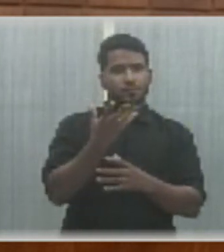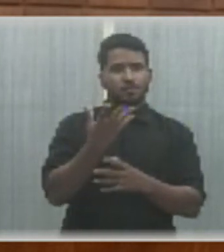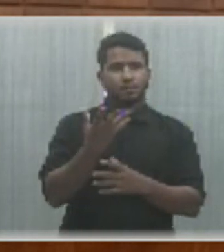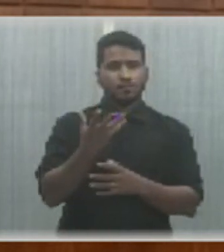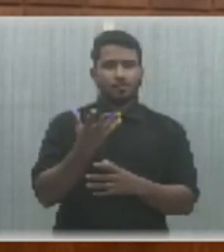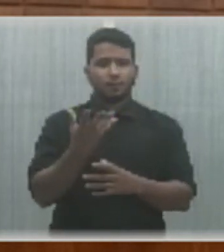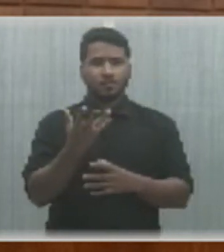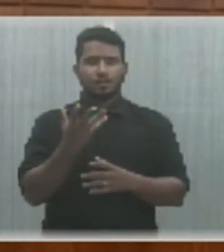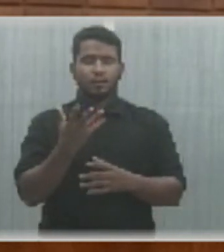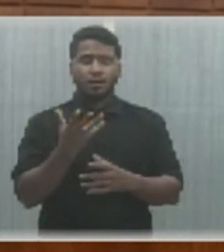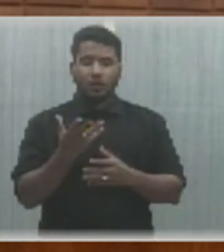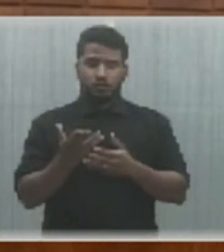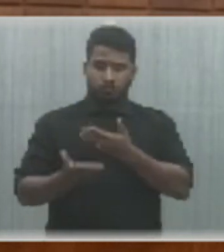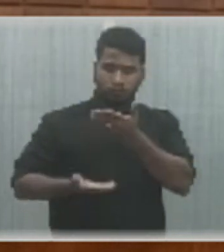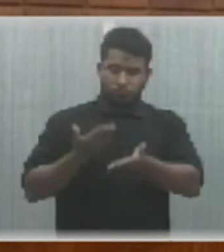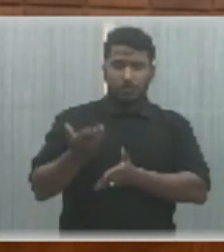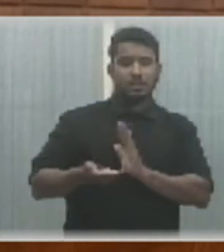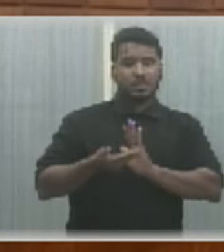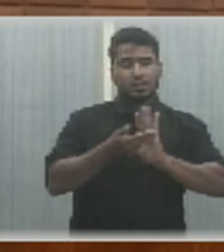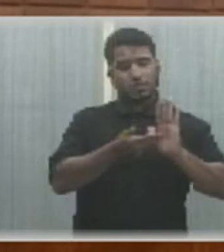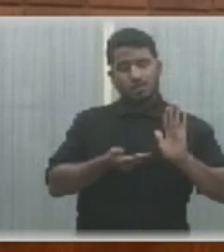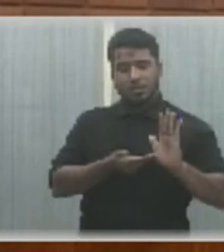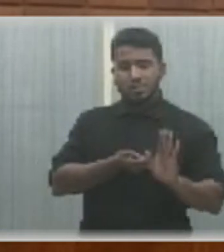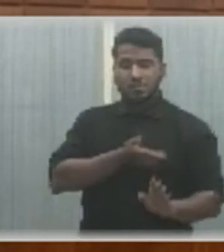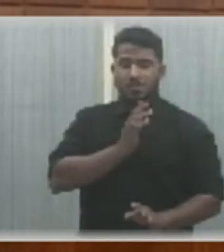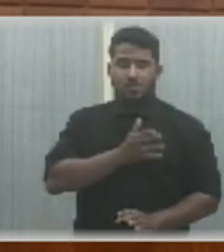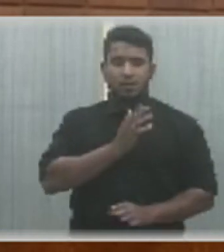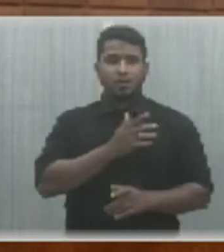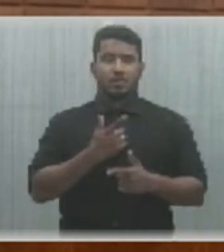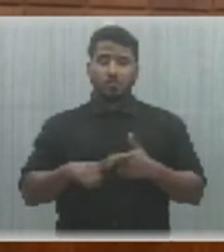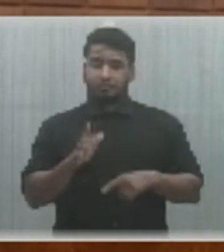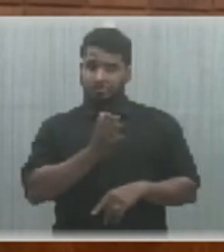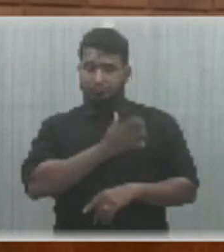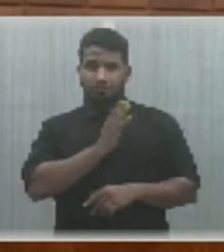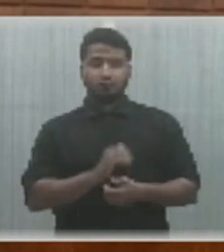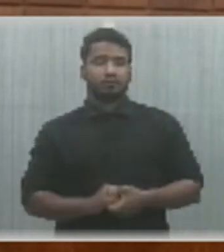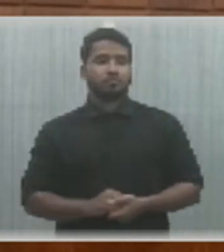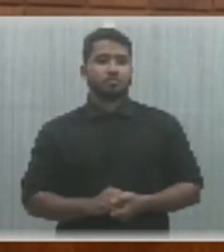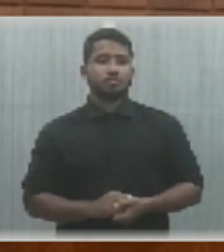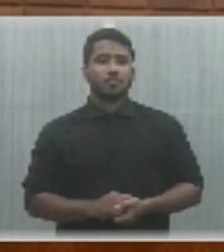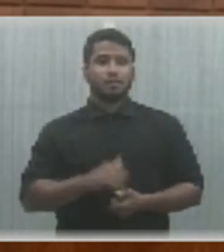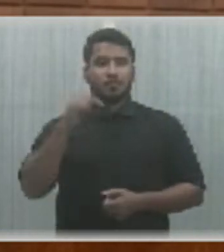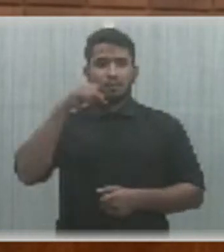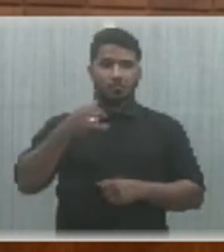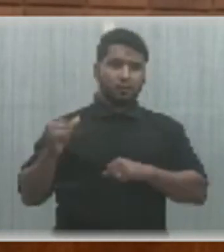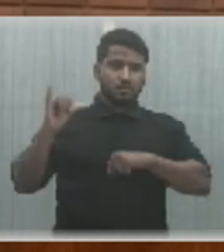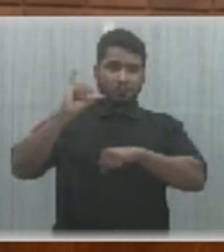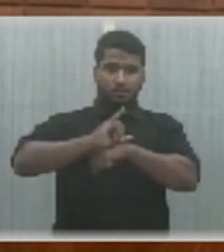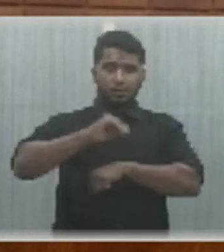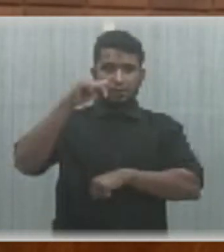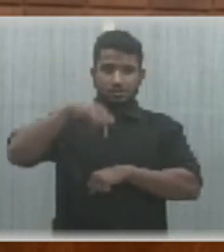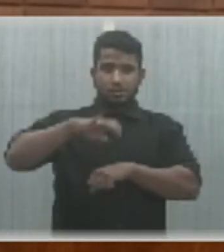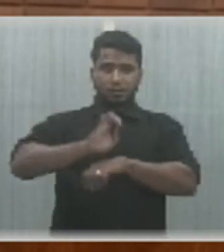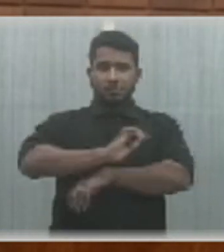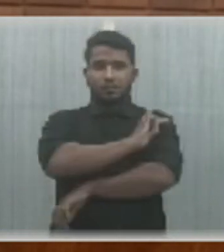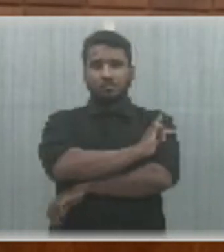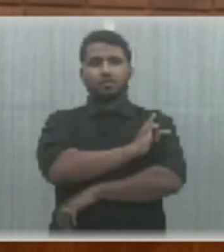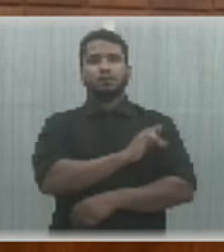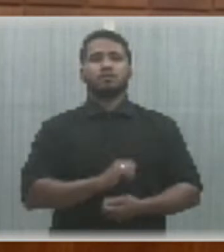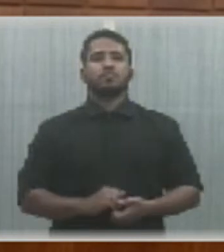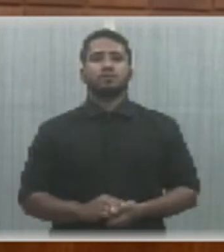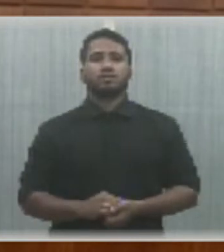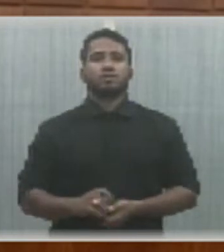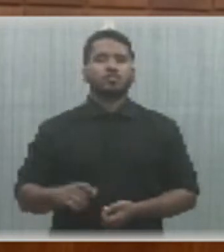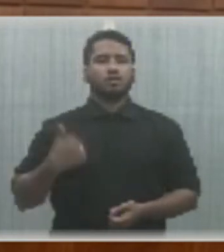de atendimento às cirurgias para pacientes com cardiopatia congênita aqui na capital e aqui no estado do Piauí. Então,